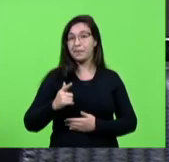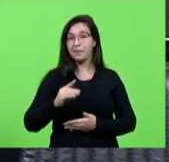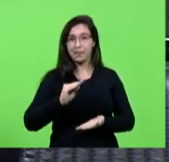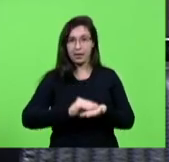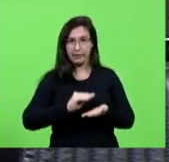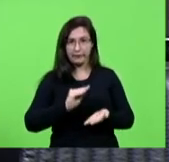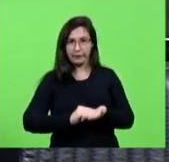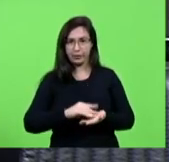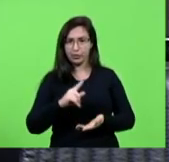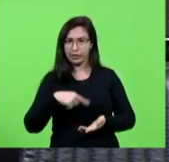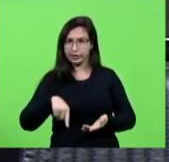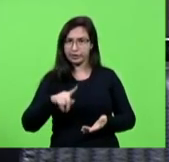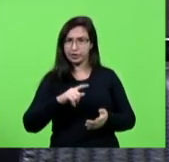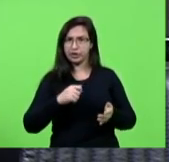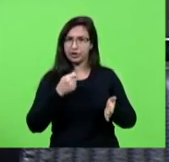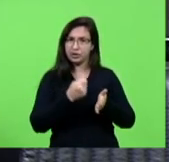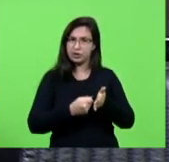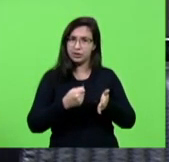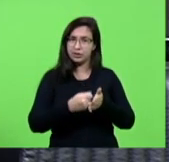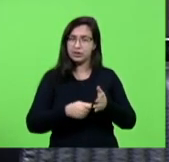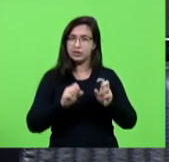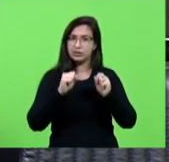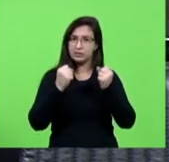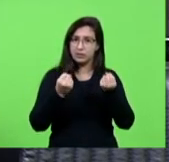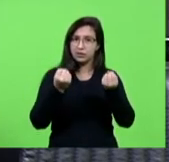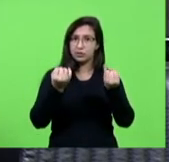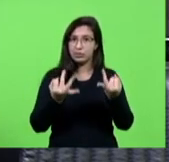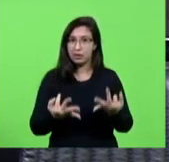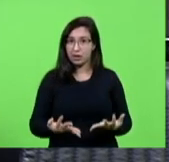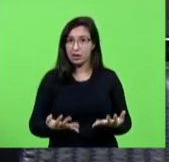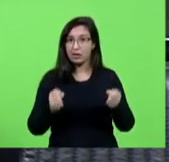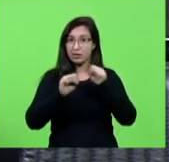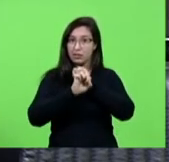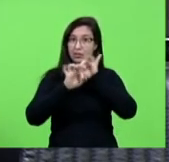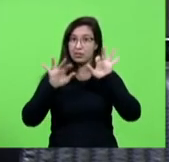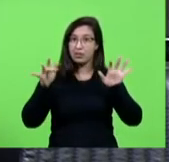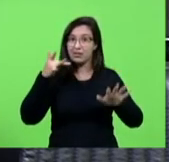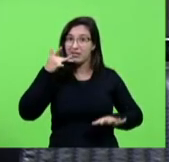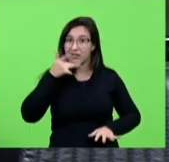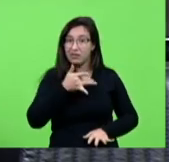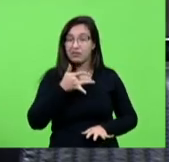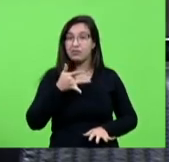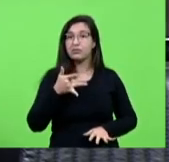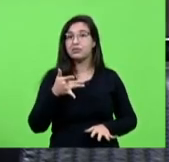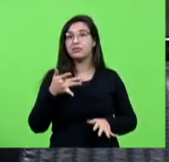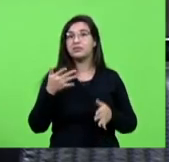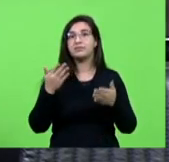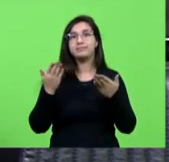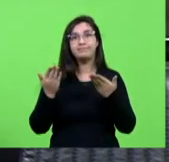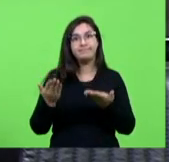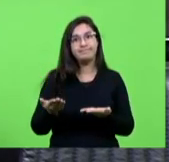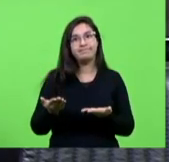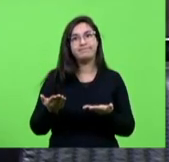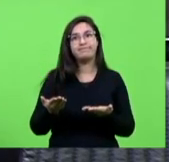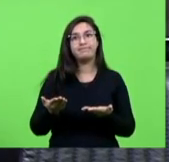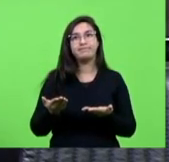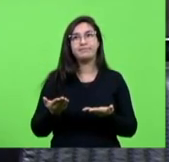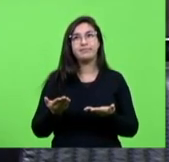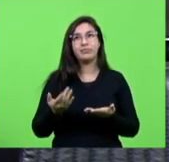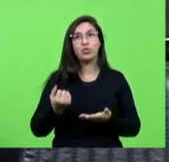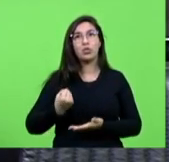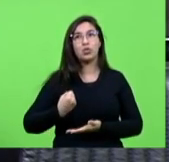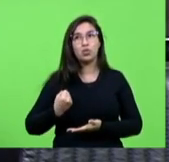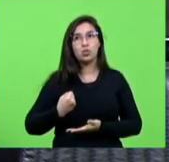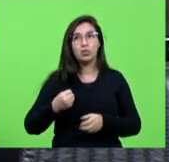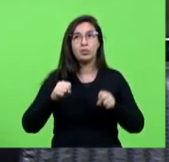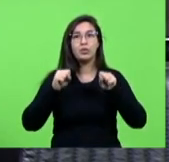gente tentar explicar aquilo que é óbvio para um sujeito, para uma equipe, por isso que eu disse, desmonta esse quadro. Números que possam